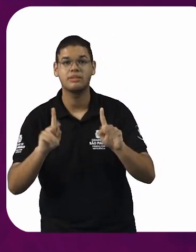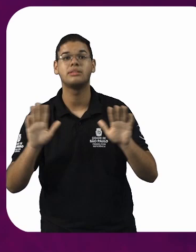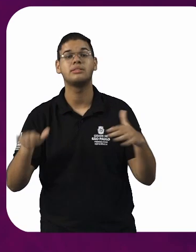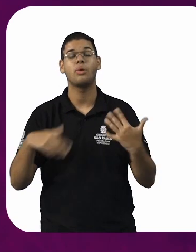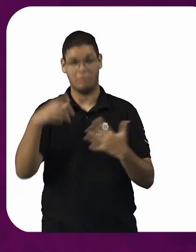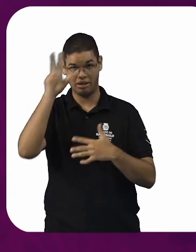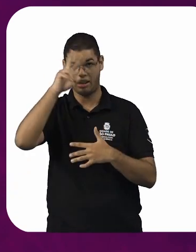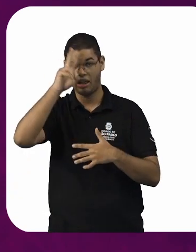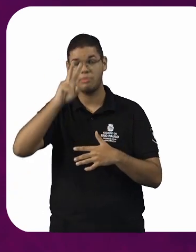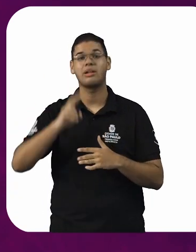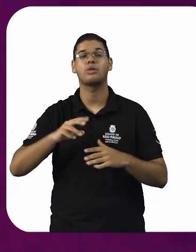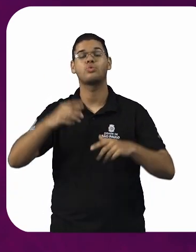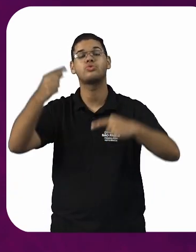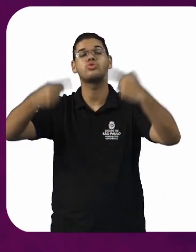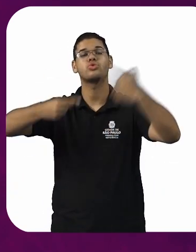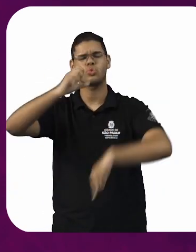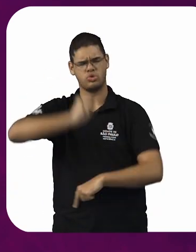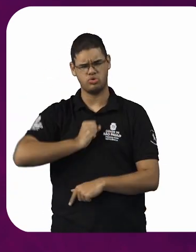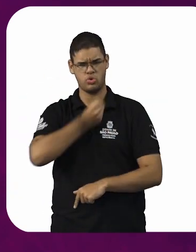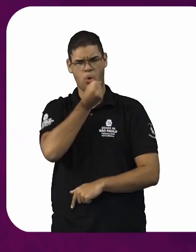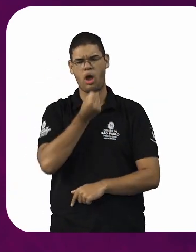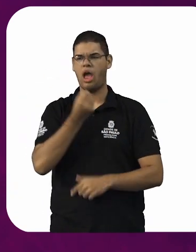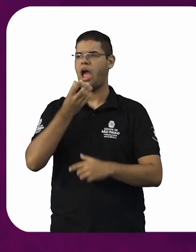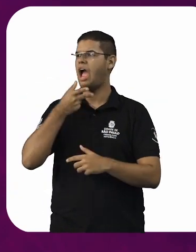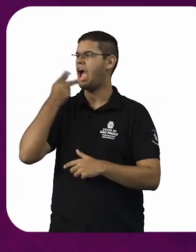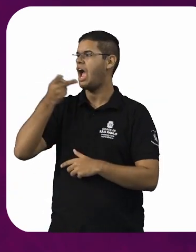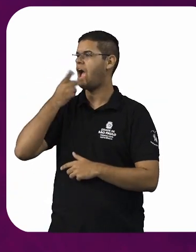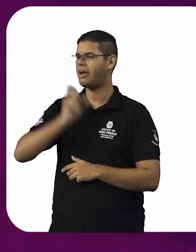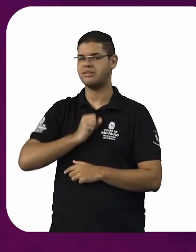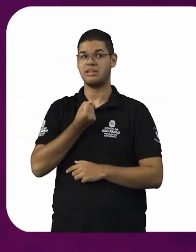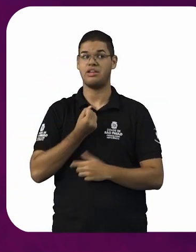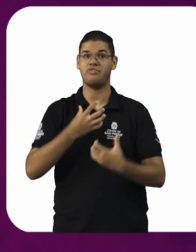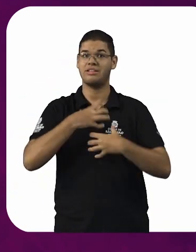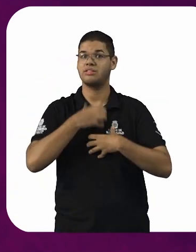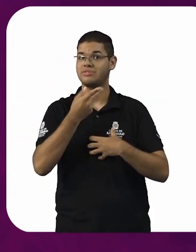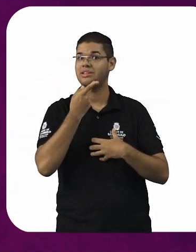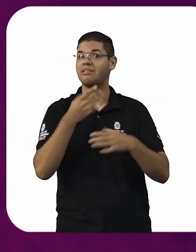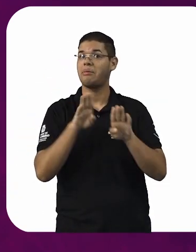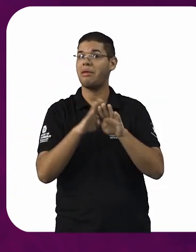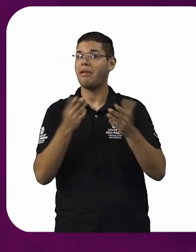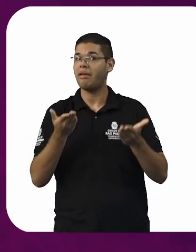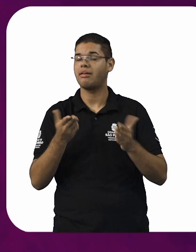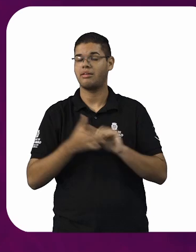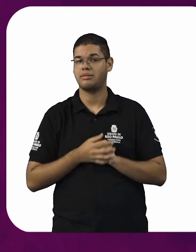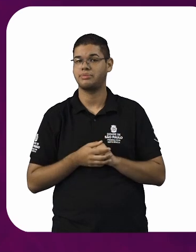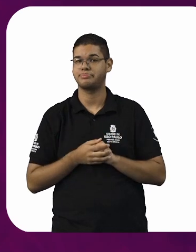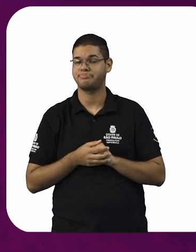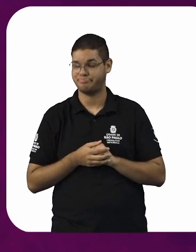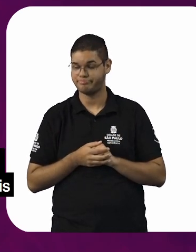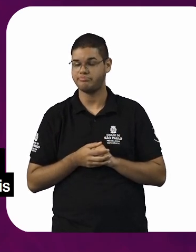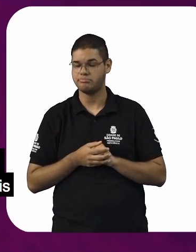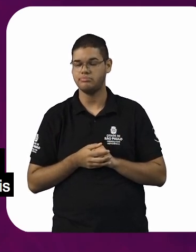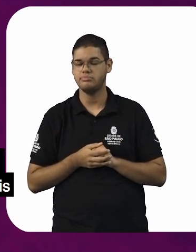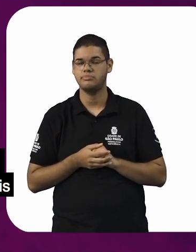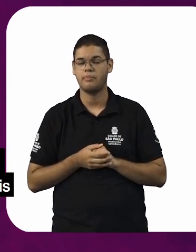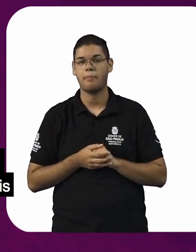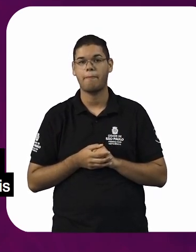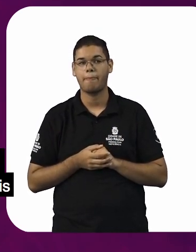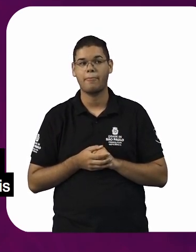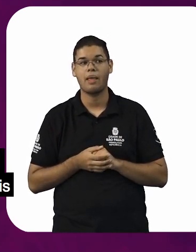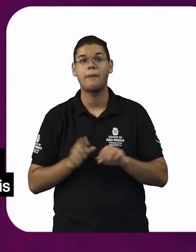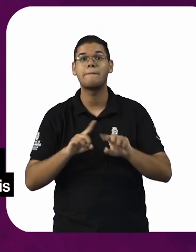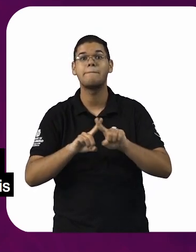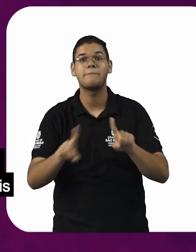ódio, né? Ela vai permitir criticarem duramente você também. Mas você quer falar um trabalho acadêmico, ótimo. Mas você